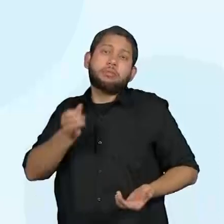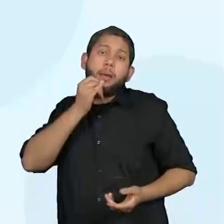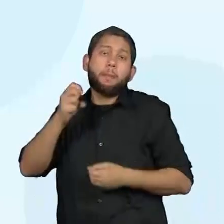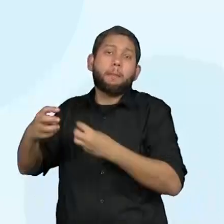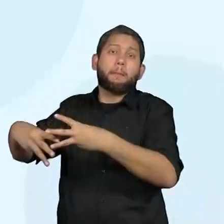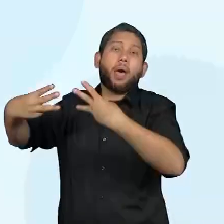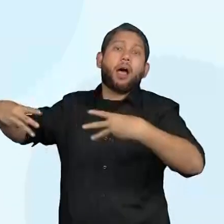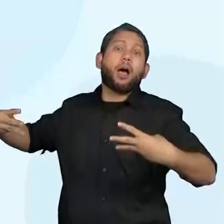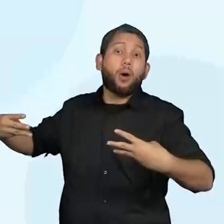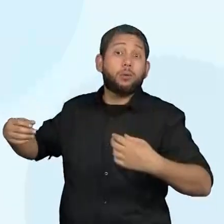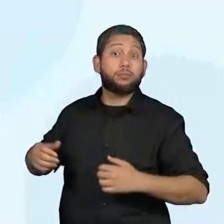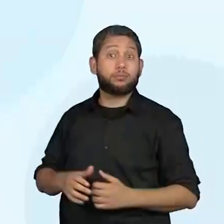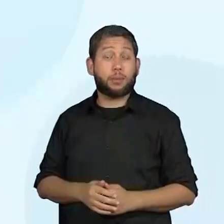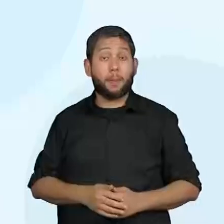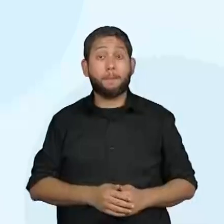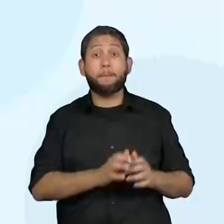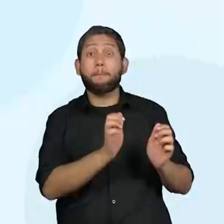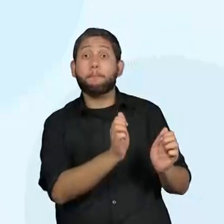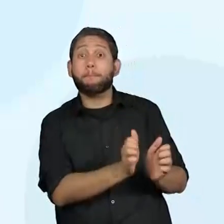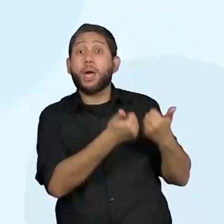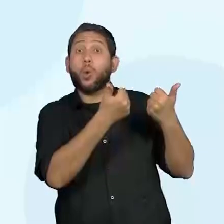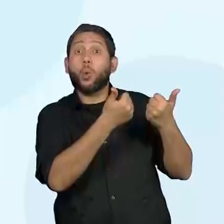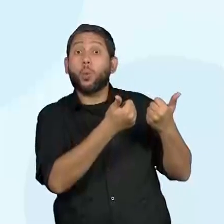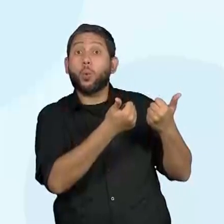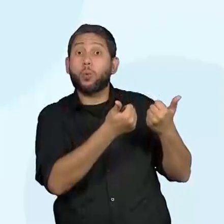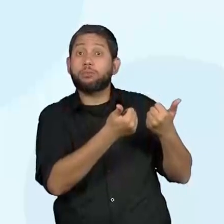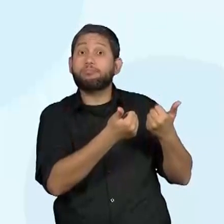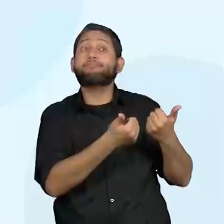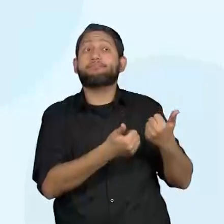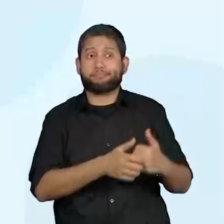macarronada, o pãozinho francês,